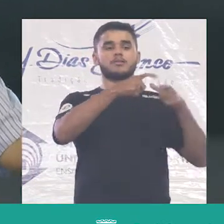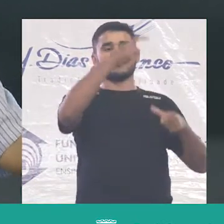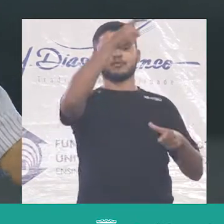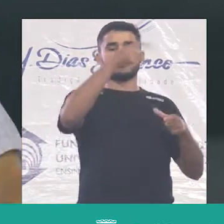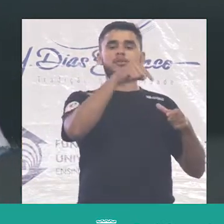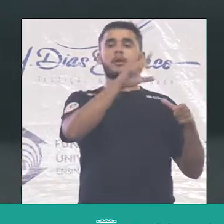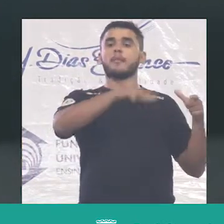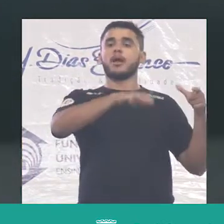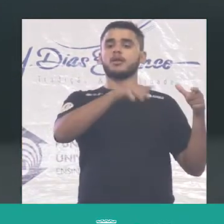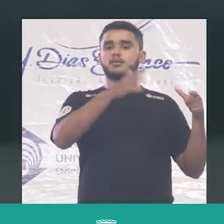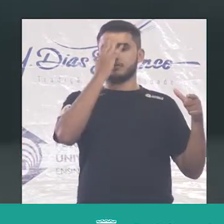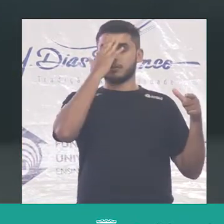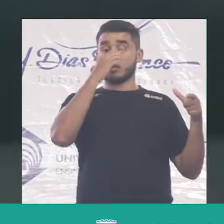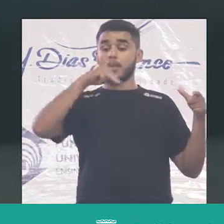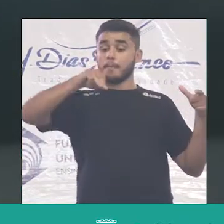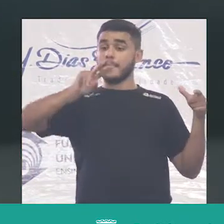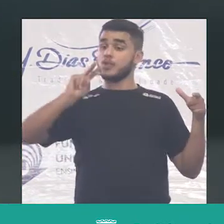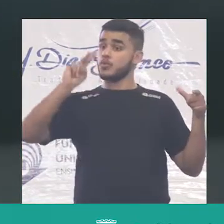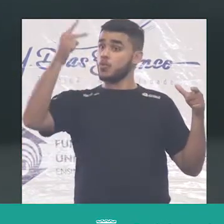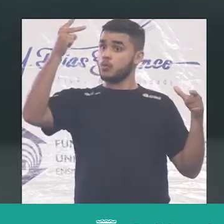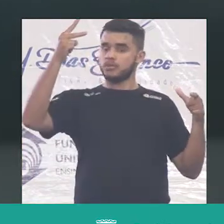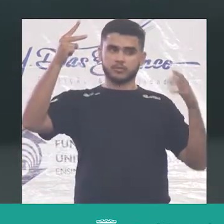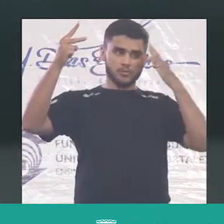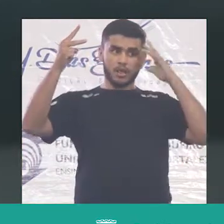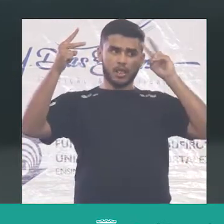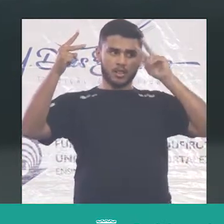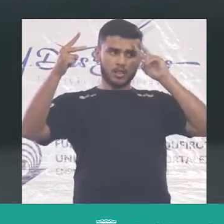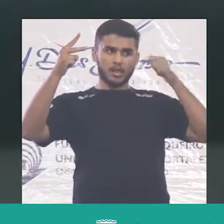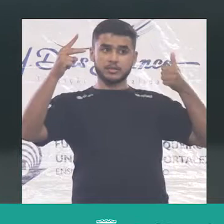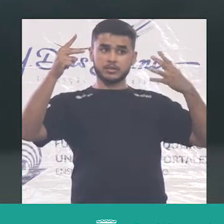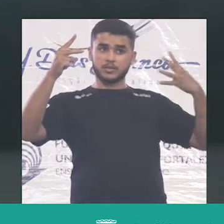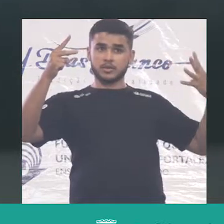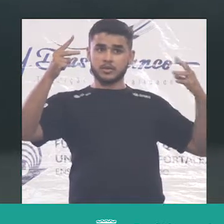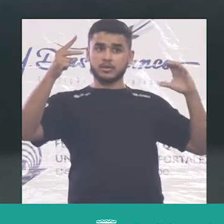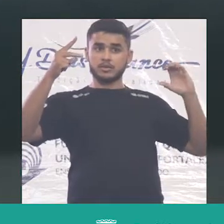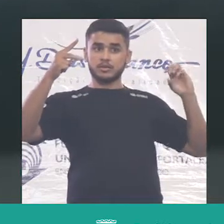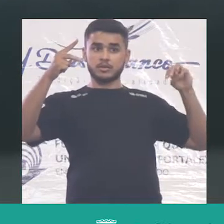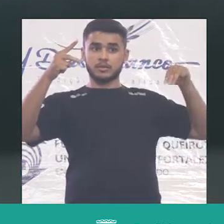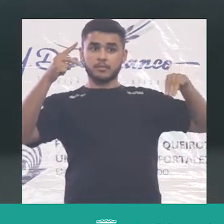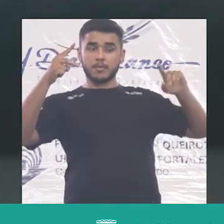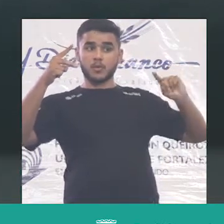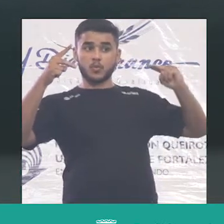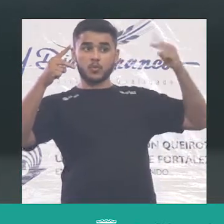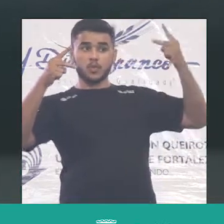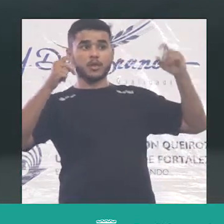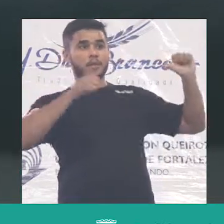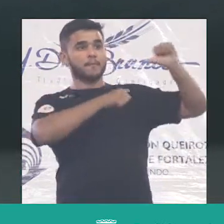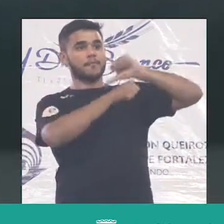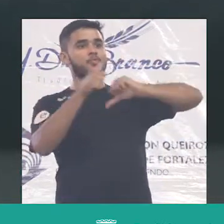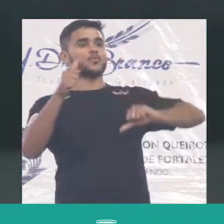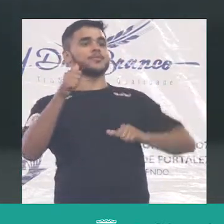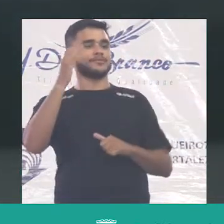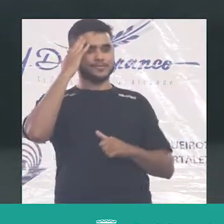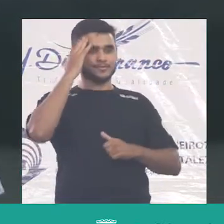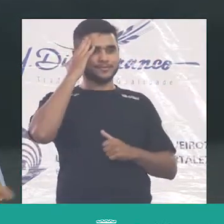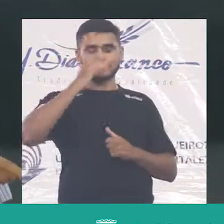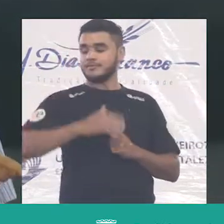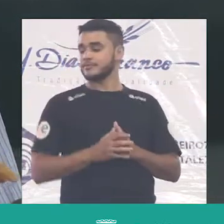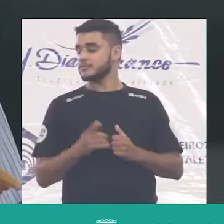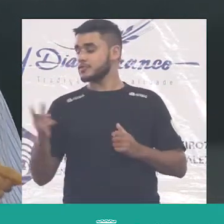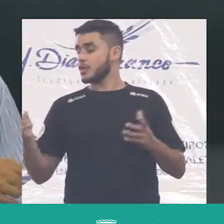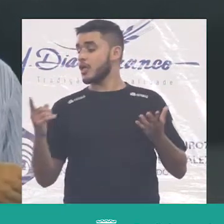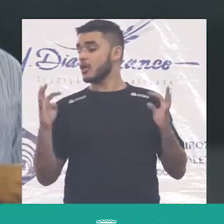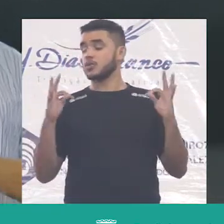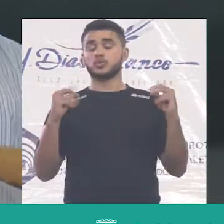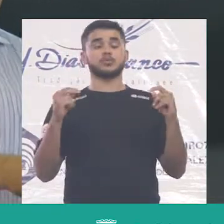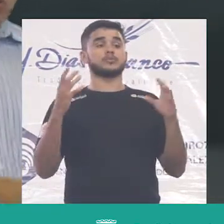menor custo, em metros quadrados. Mas não é R$25 para cada metro quadrado? Aí é só multiplicar. Você pega esse valor